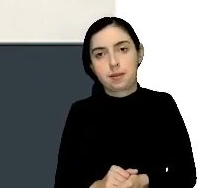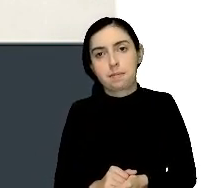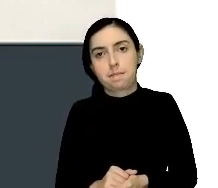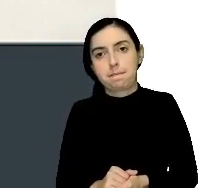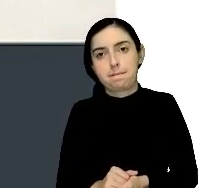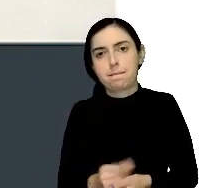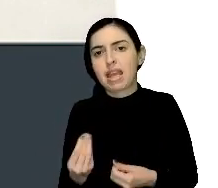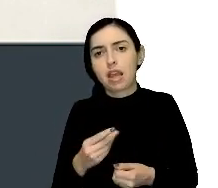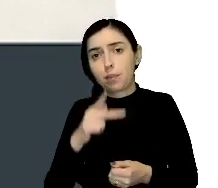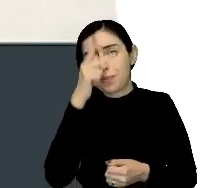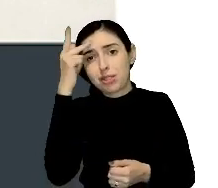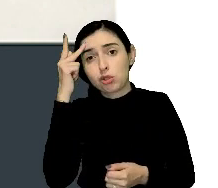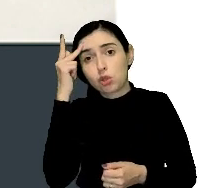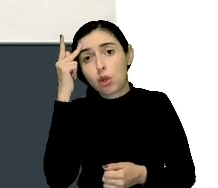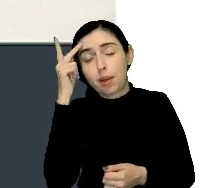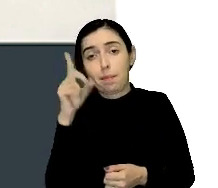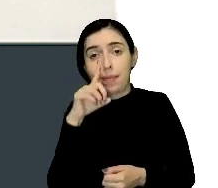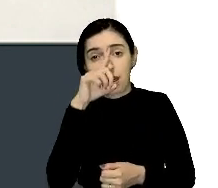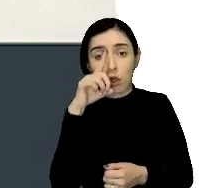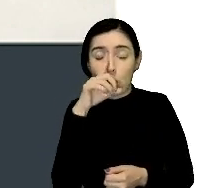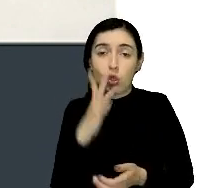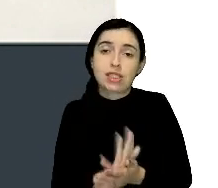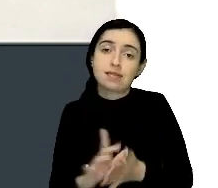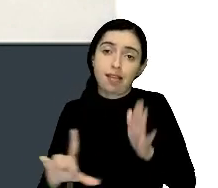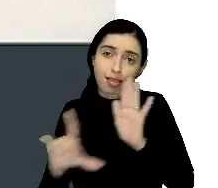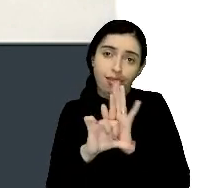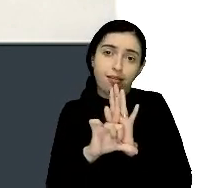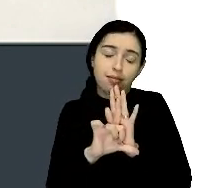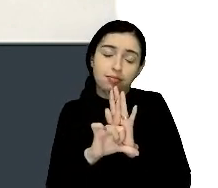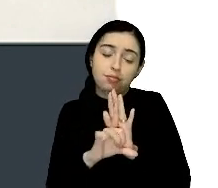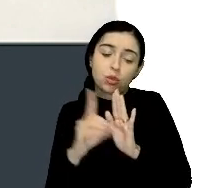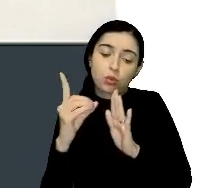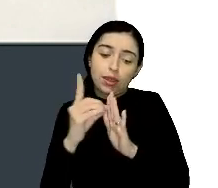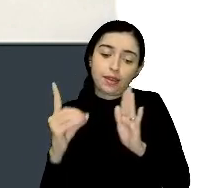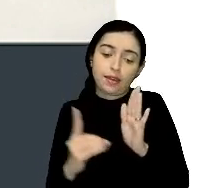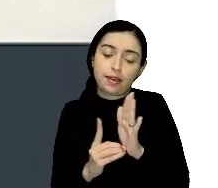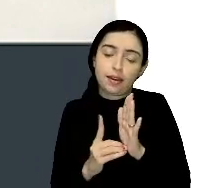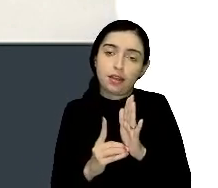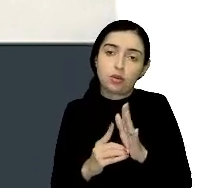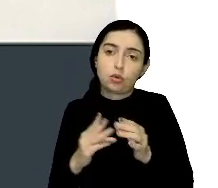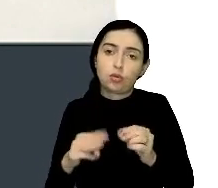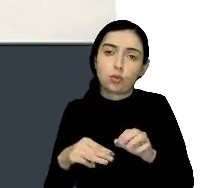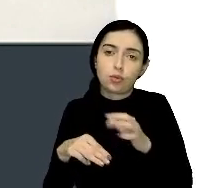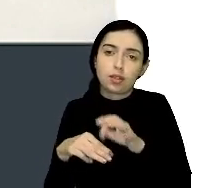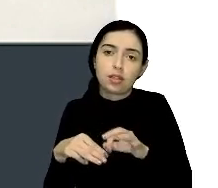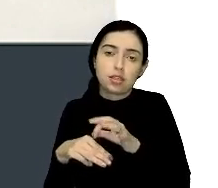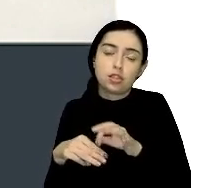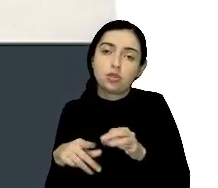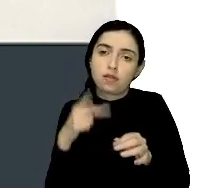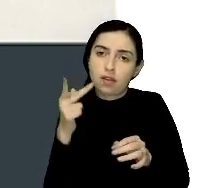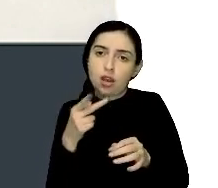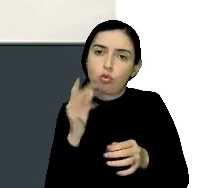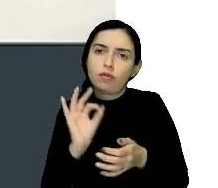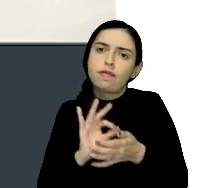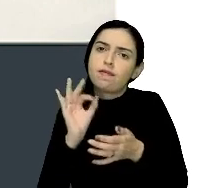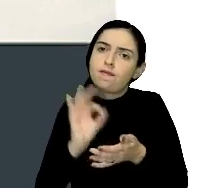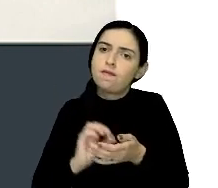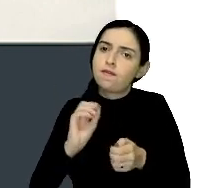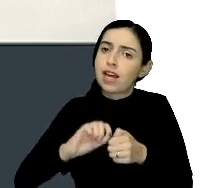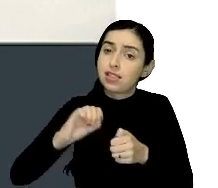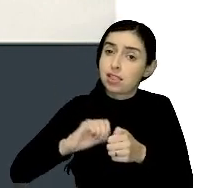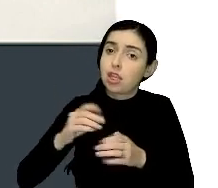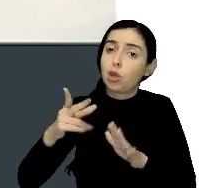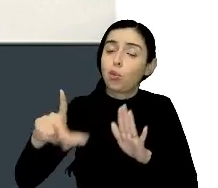Quem vai ser considerado perigoso ou não, isso aqui está na lei, o decreto, por isso que o ministro disse: olha, eu estou fazendo o que está na lei.